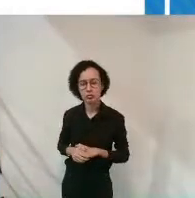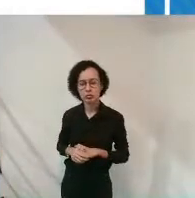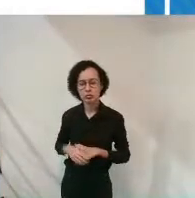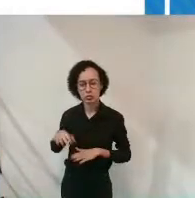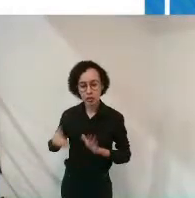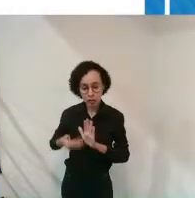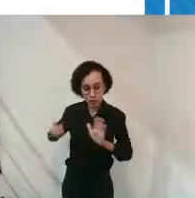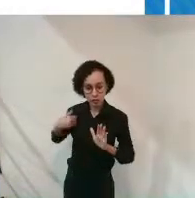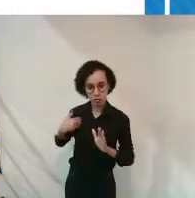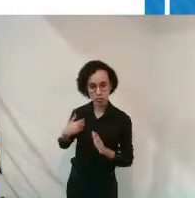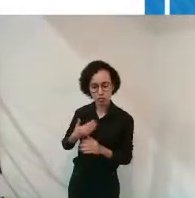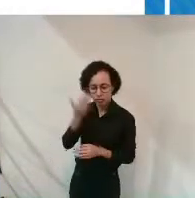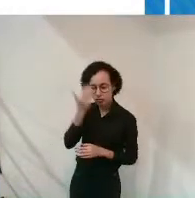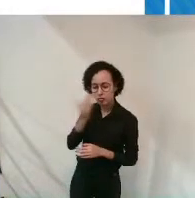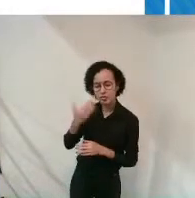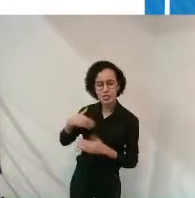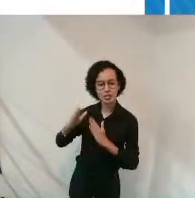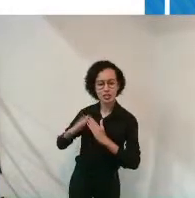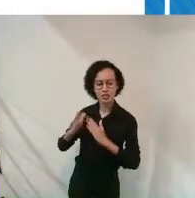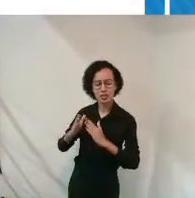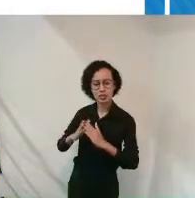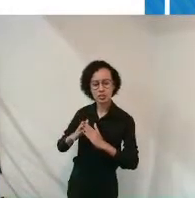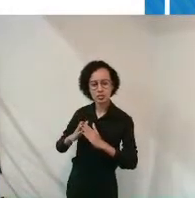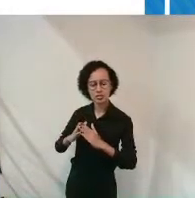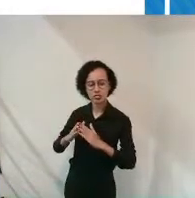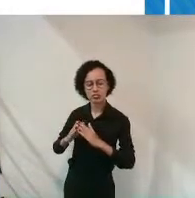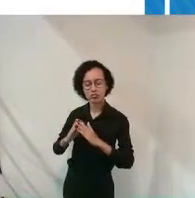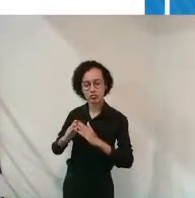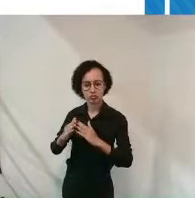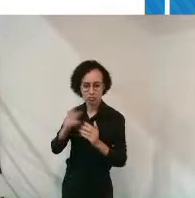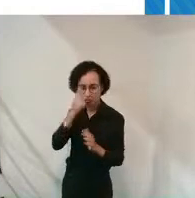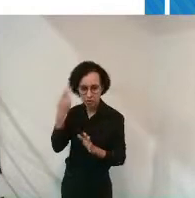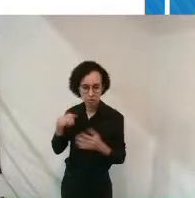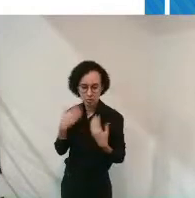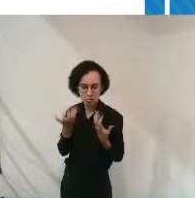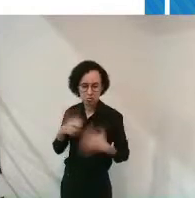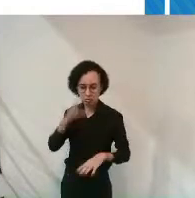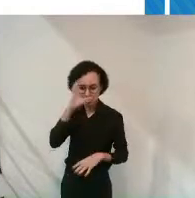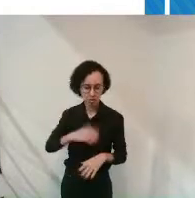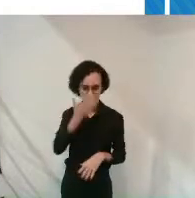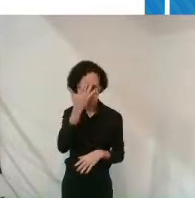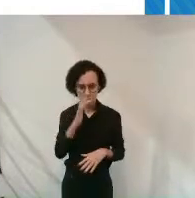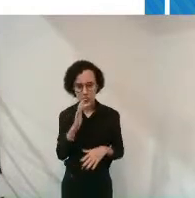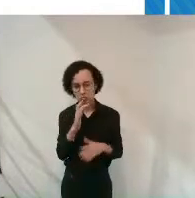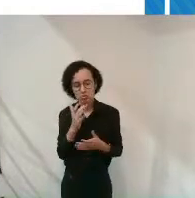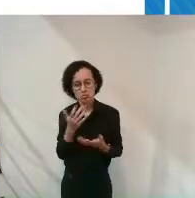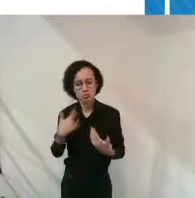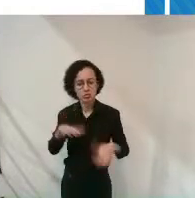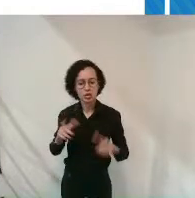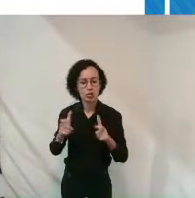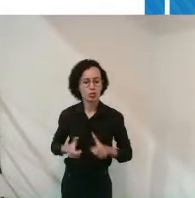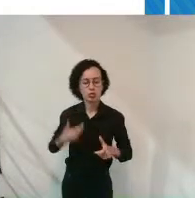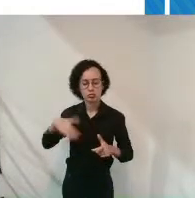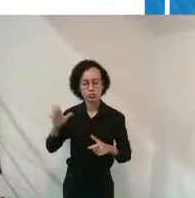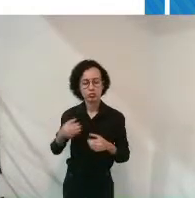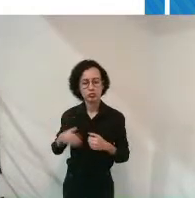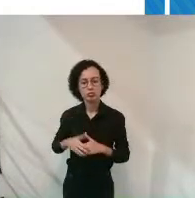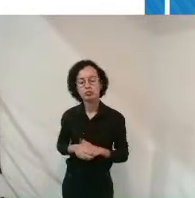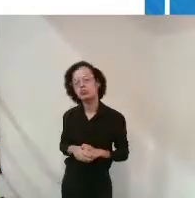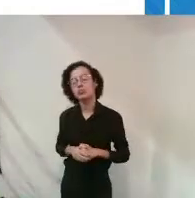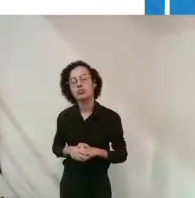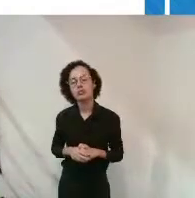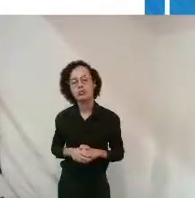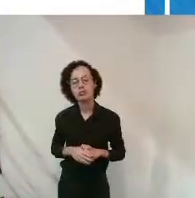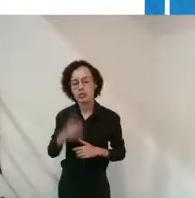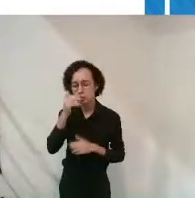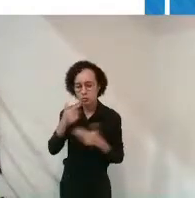da porta da casa do cidadão, o cidadão não tem interesse em saber para onde é que vai e não quer saber o que vai ser feito daquilo ali, da mesma forma como o saneamento. Se você